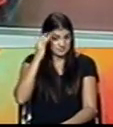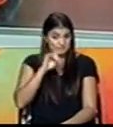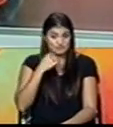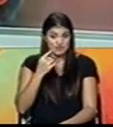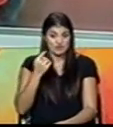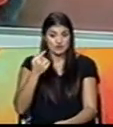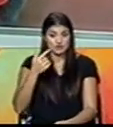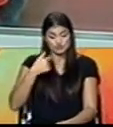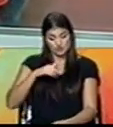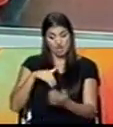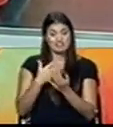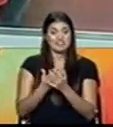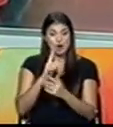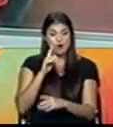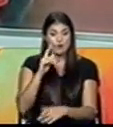oferecer alguns dos livros. Quero.